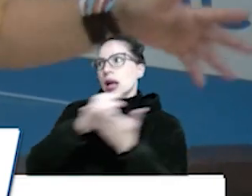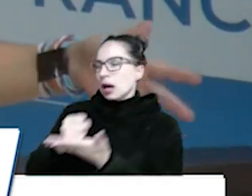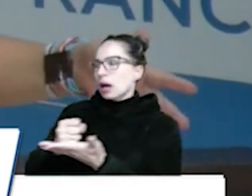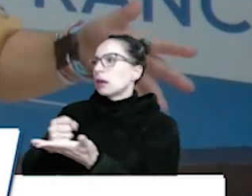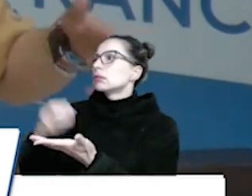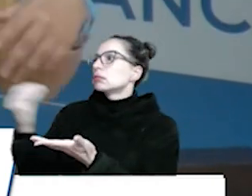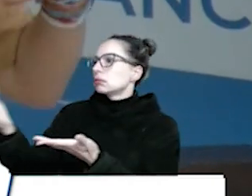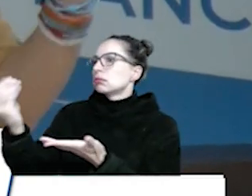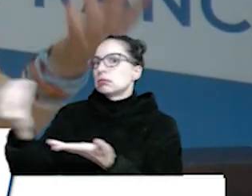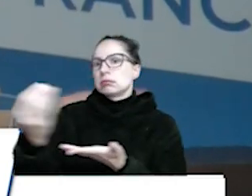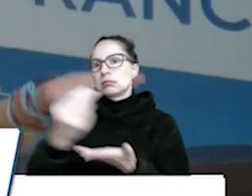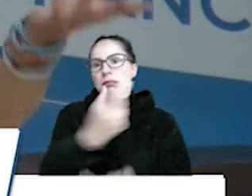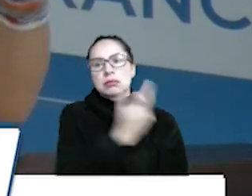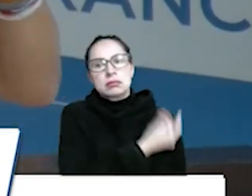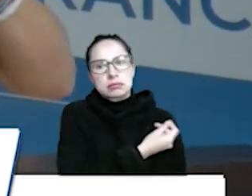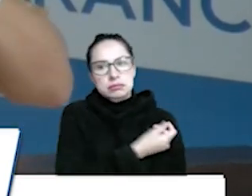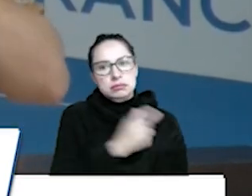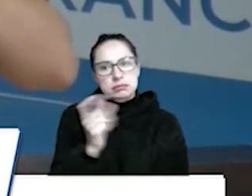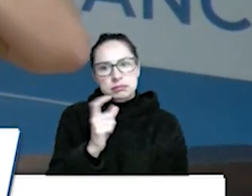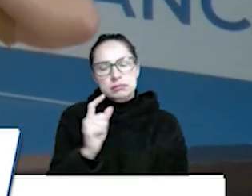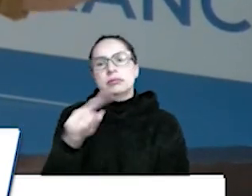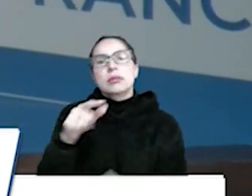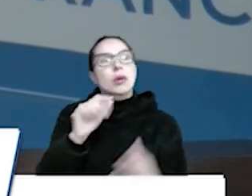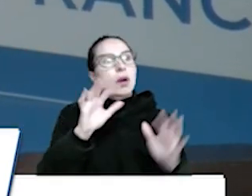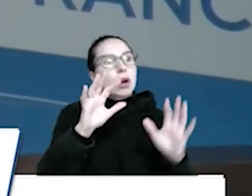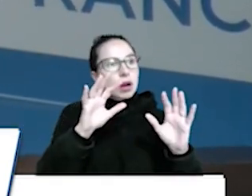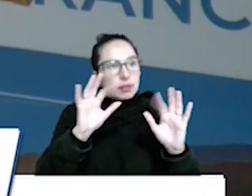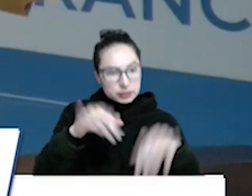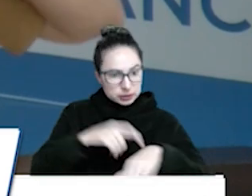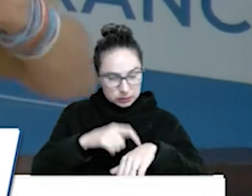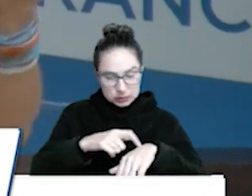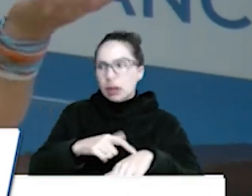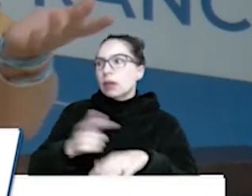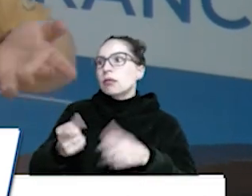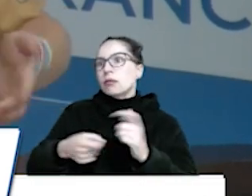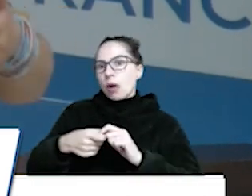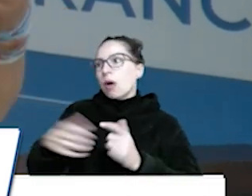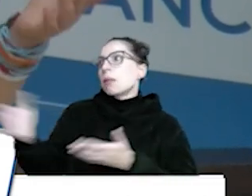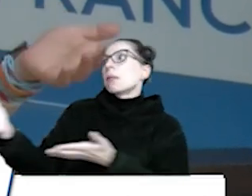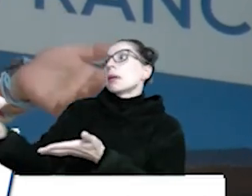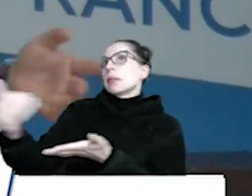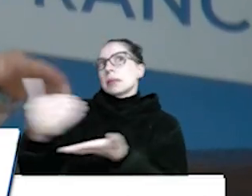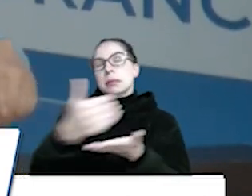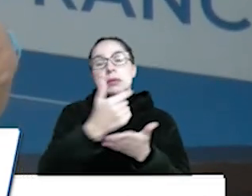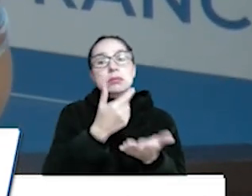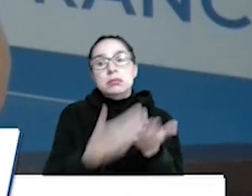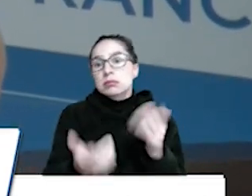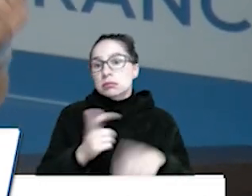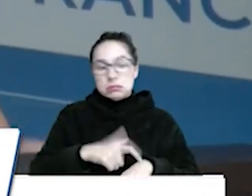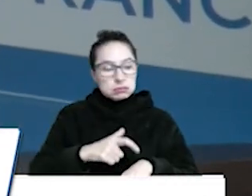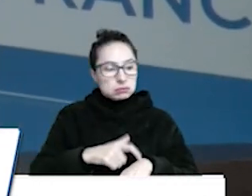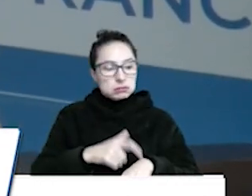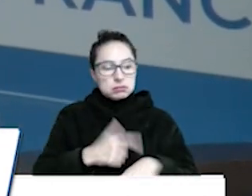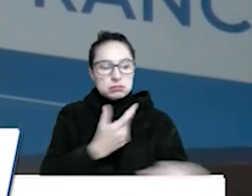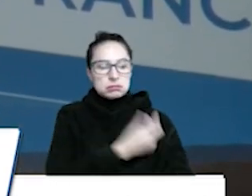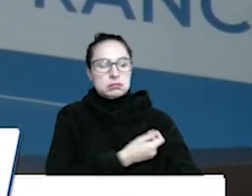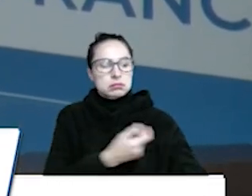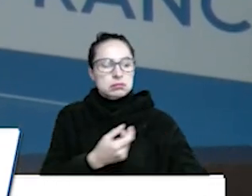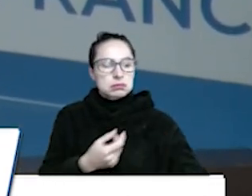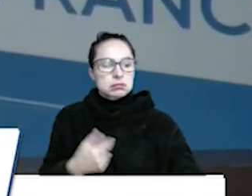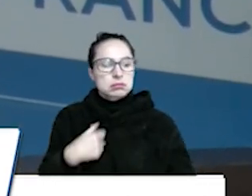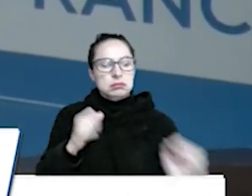as vacinas nos postos, depois, no final do dia, recolhe, tirando o tempo, né, das vacinações, podendo comprometer